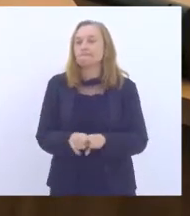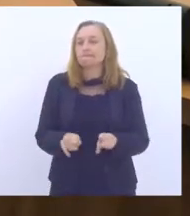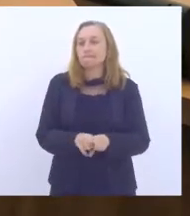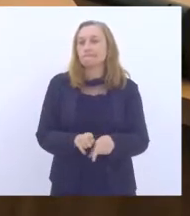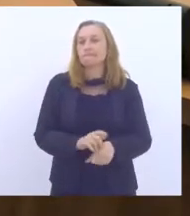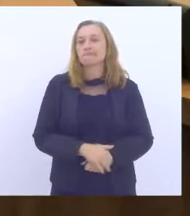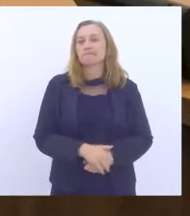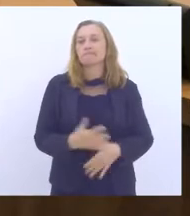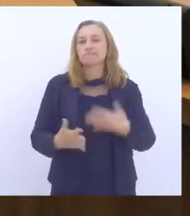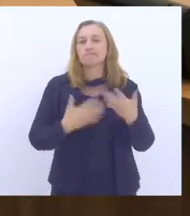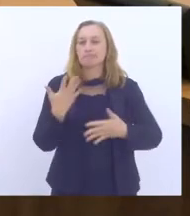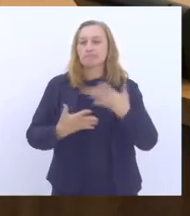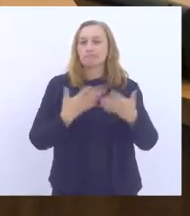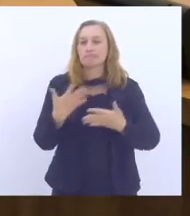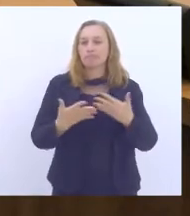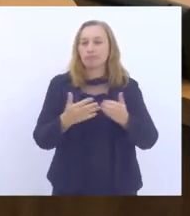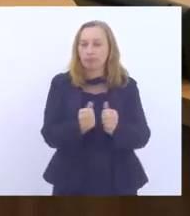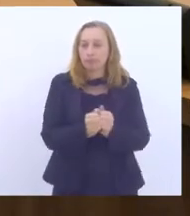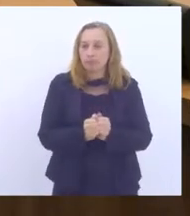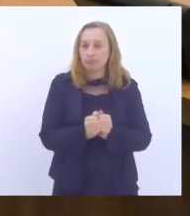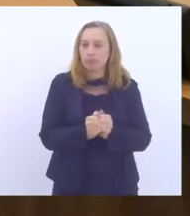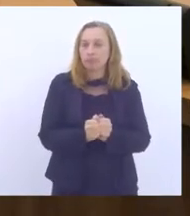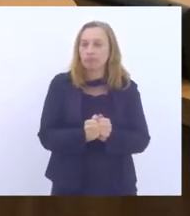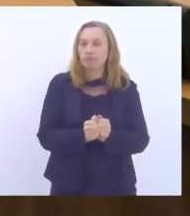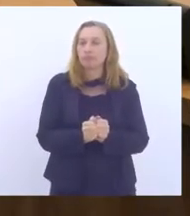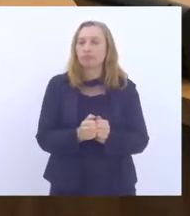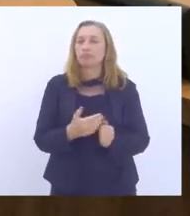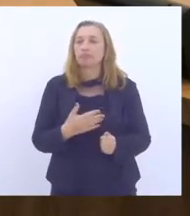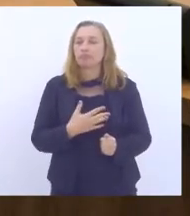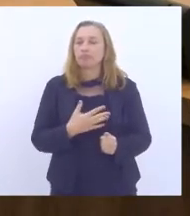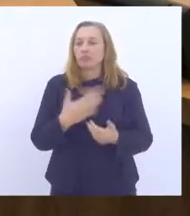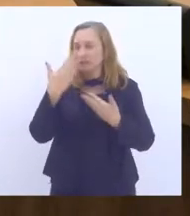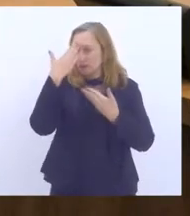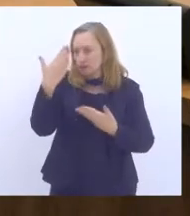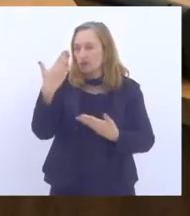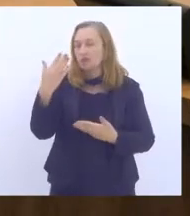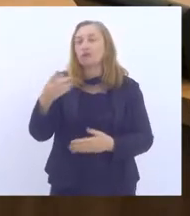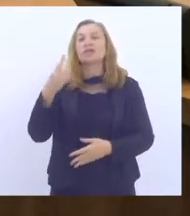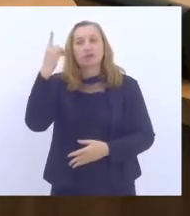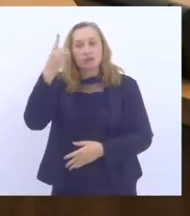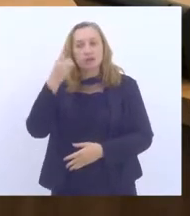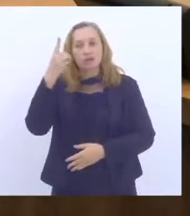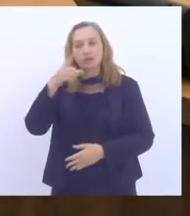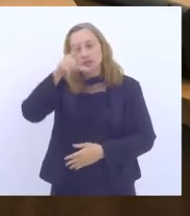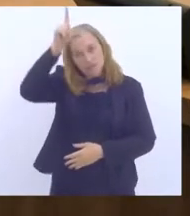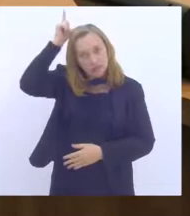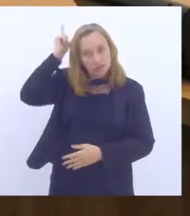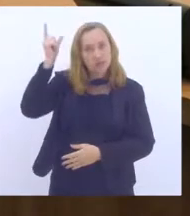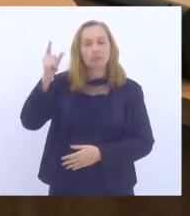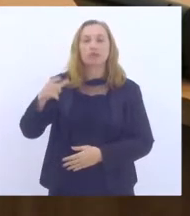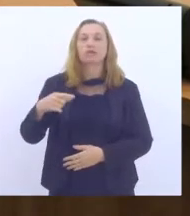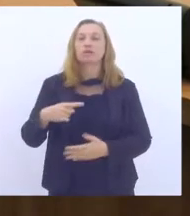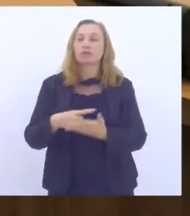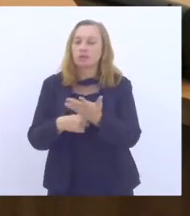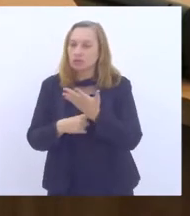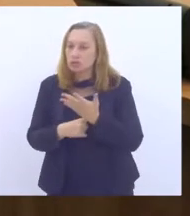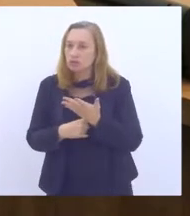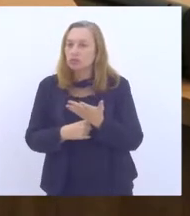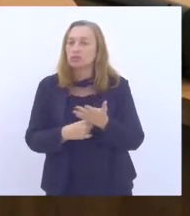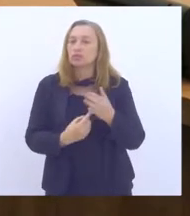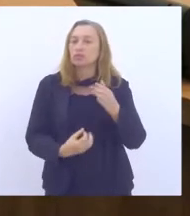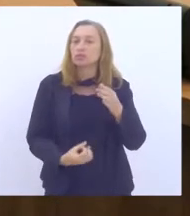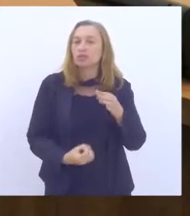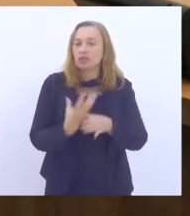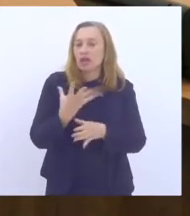me honra muito ter vossa excelência como coautor quero agradecer muito Deputado Luiz Paulo pela boa vontade de